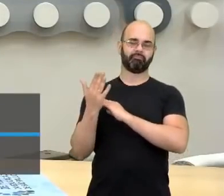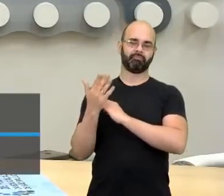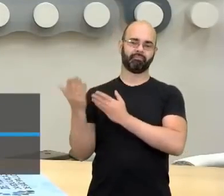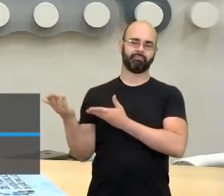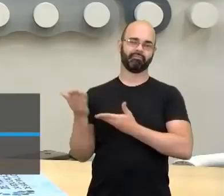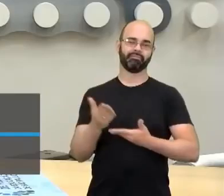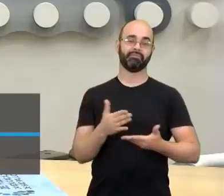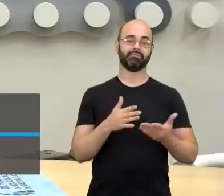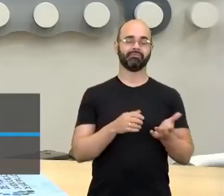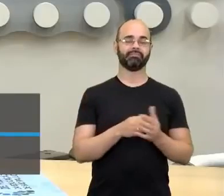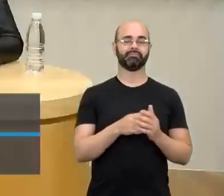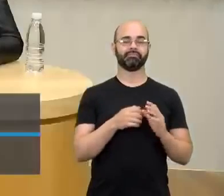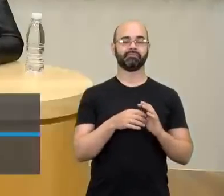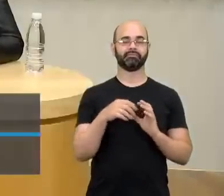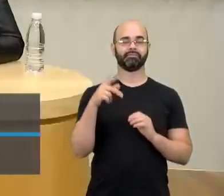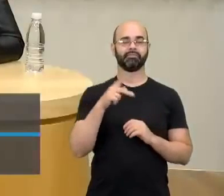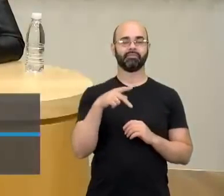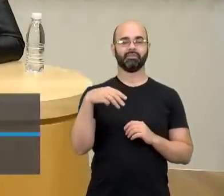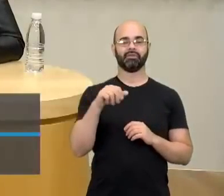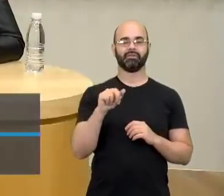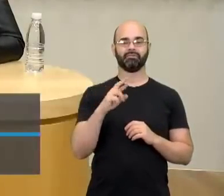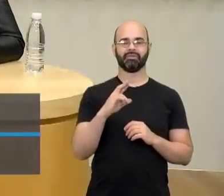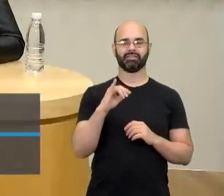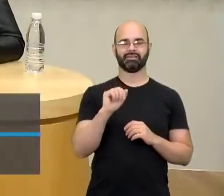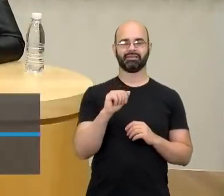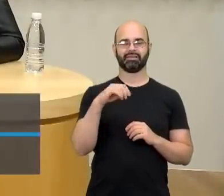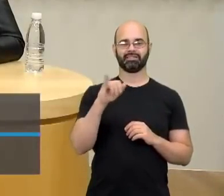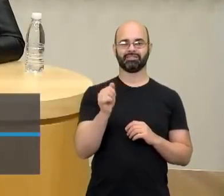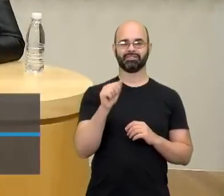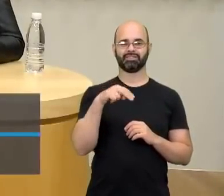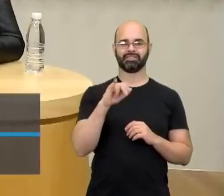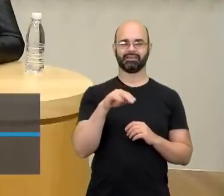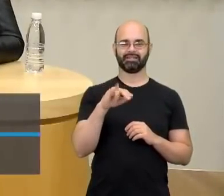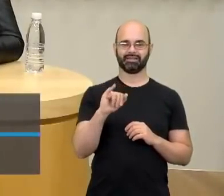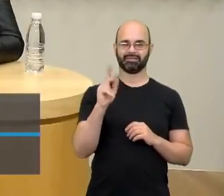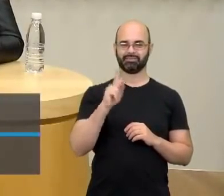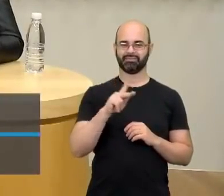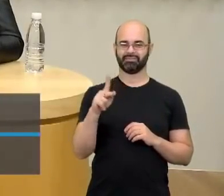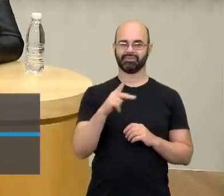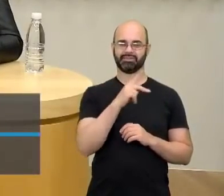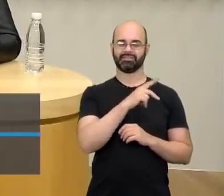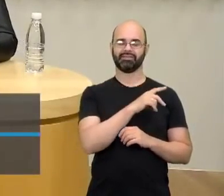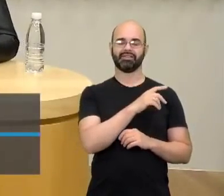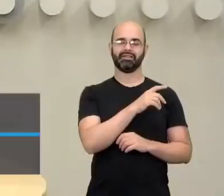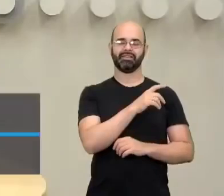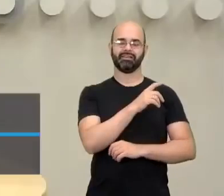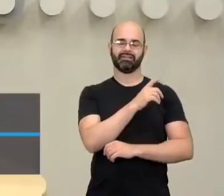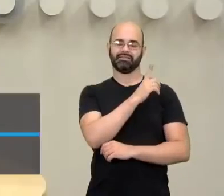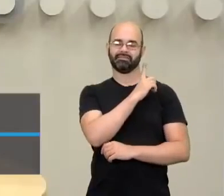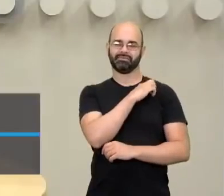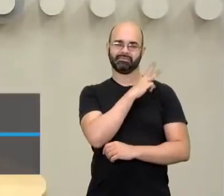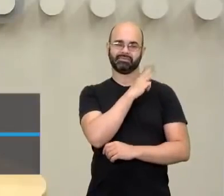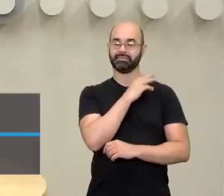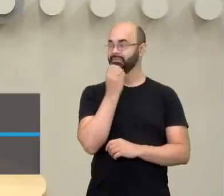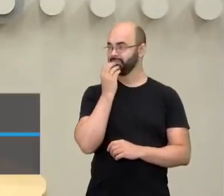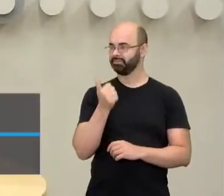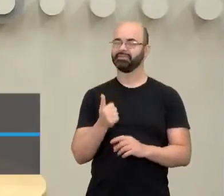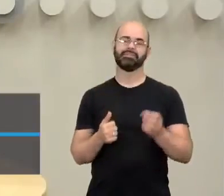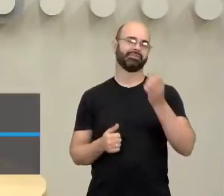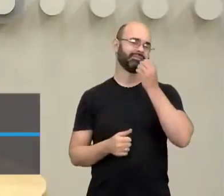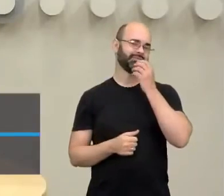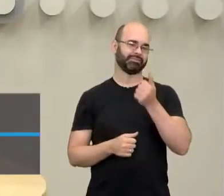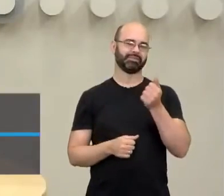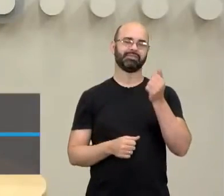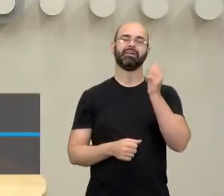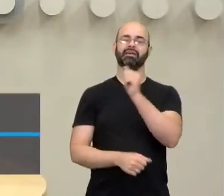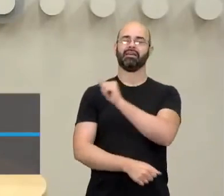nesse contexto, a professora Márcia Janine, que é a professora do ensino médio. Tudo bem, professora? Tudo bem, professora Silene. Olá, alunos.